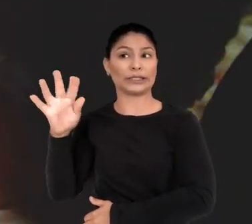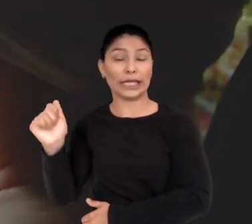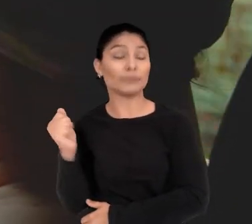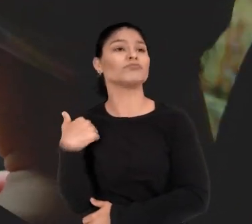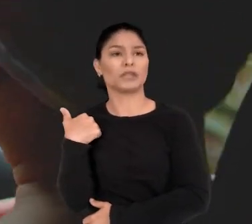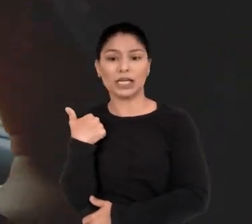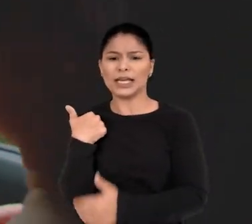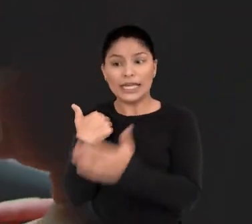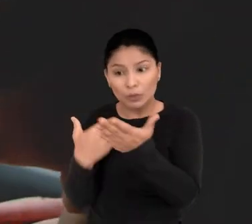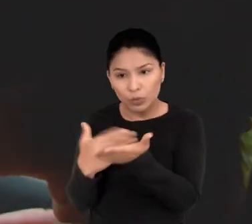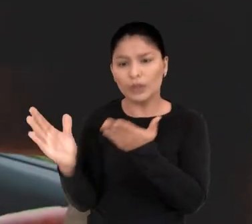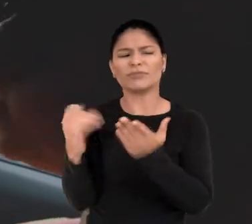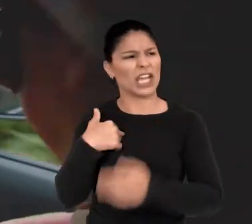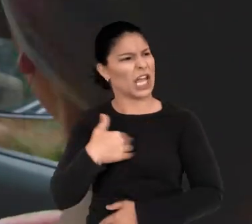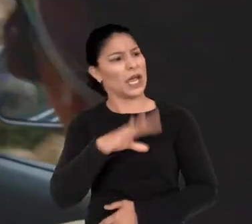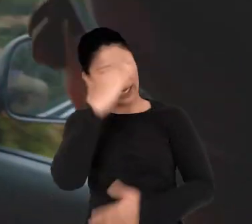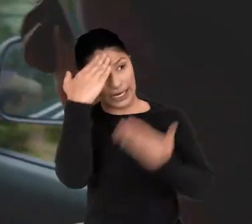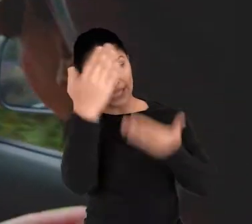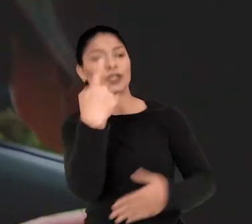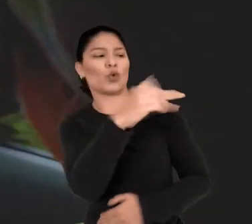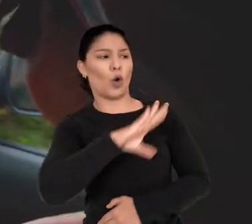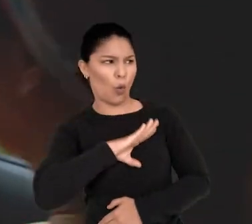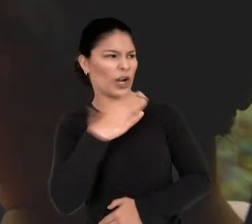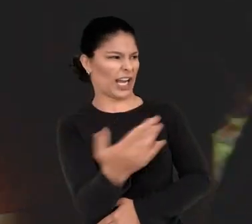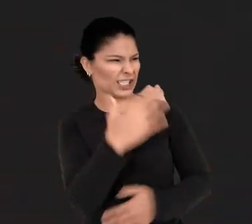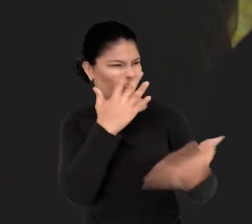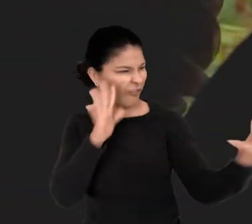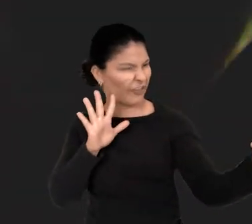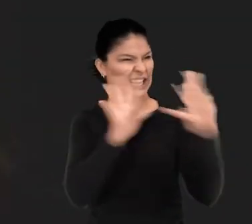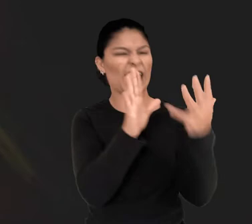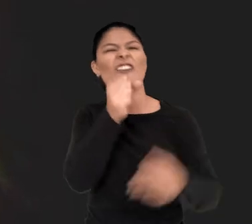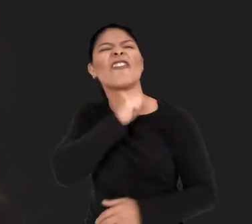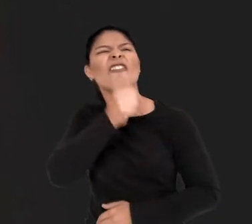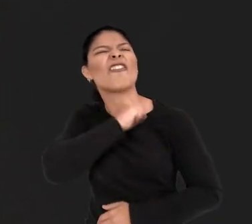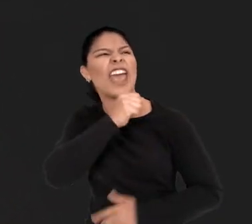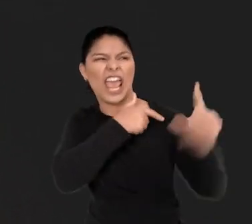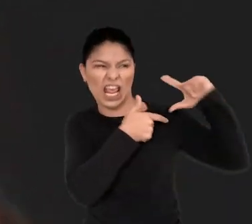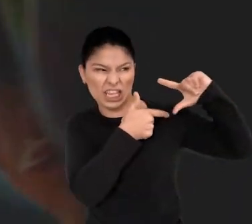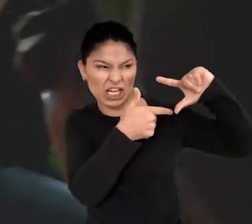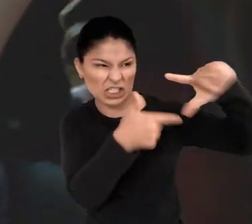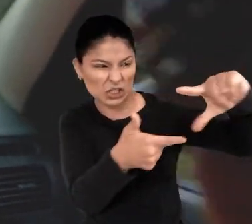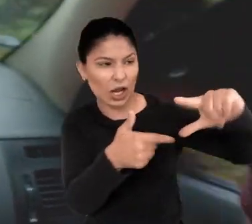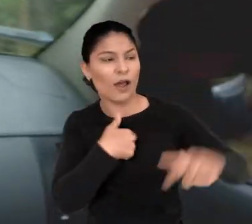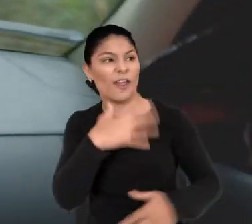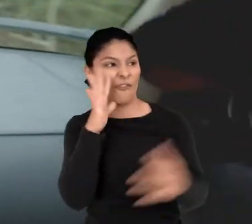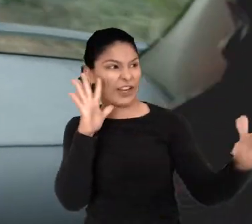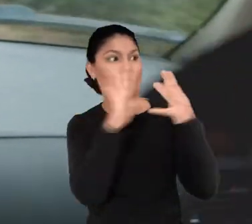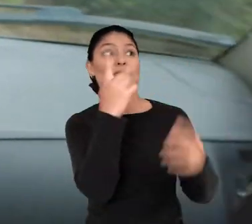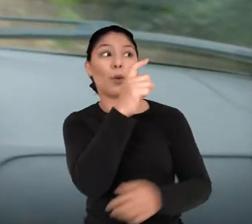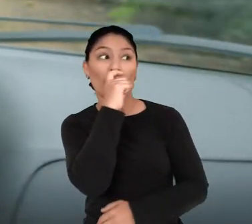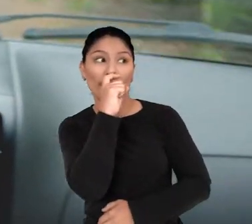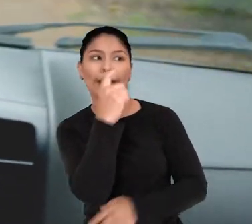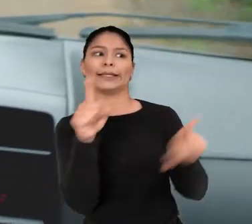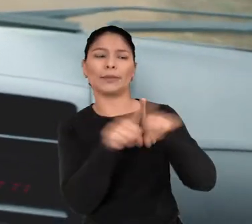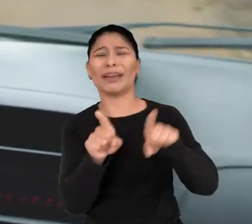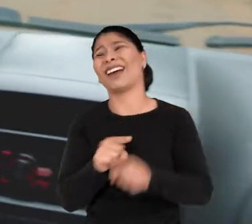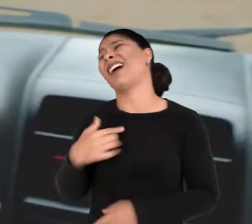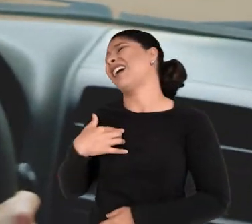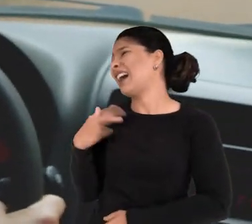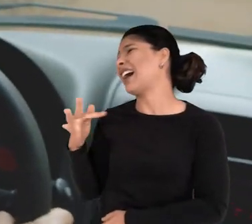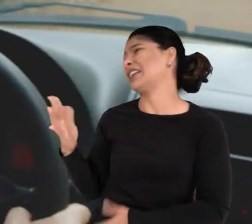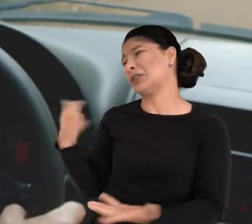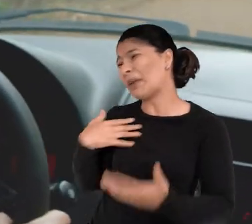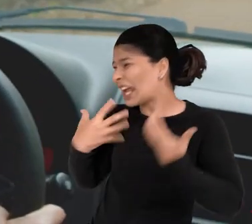isso, sabe o quê? Graças à tua coragem, viu? De enfrentar os velhos costumes, enfrentar o teu pai também, né?